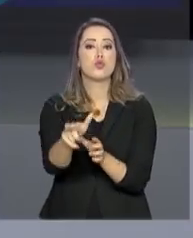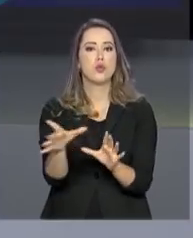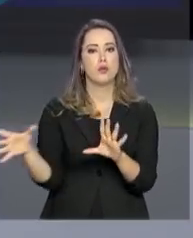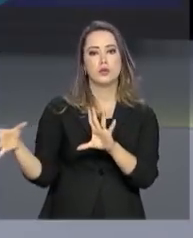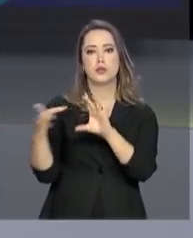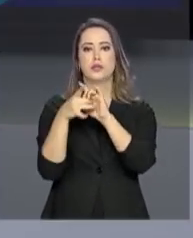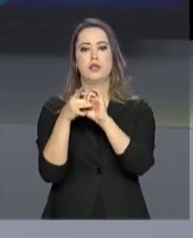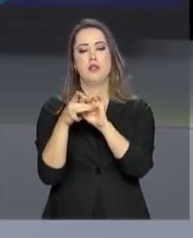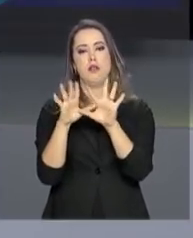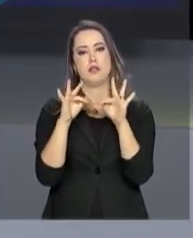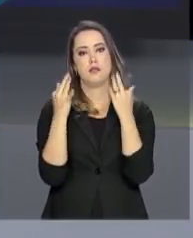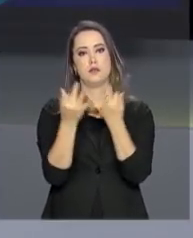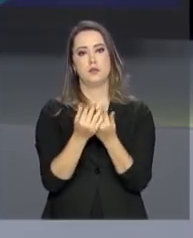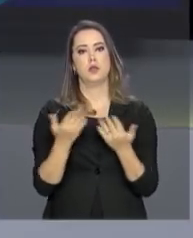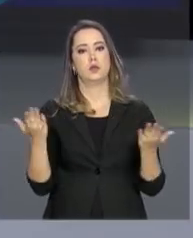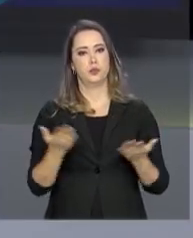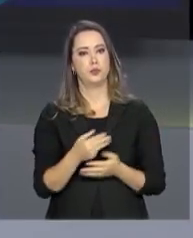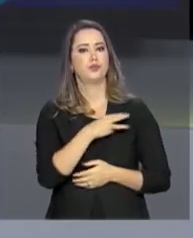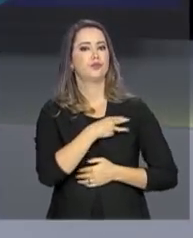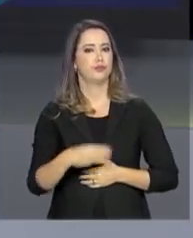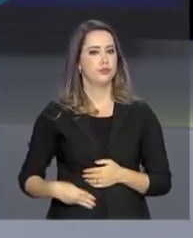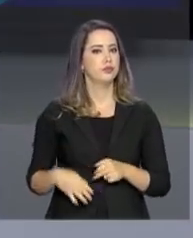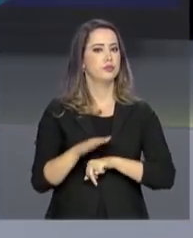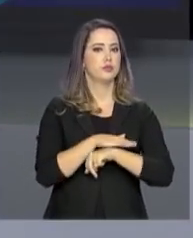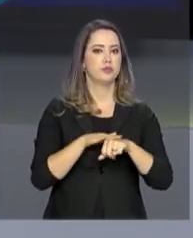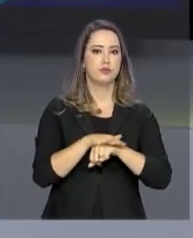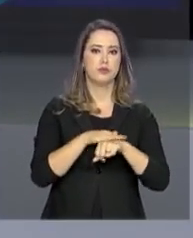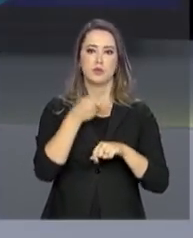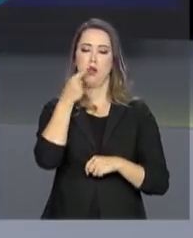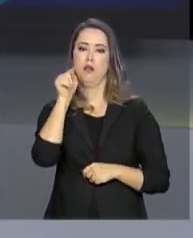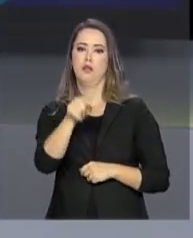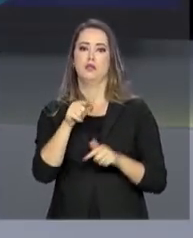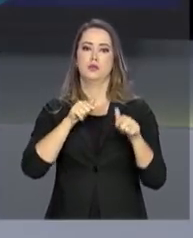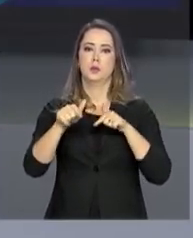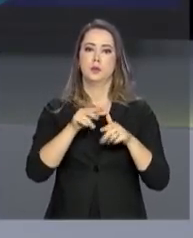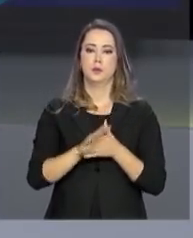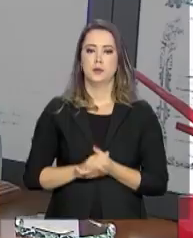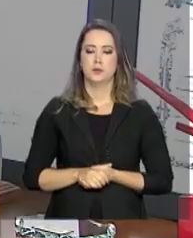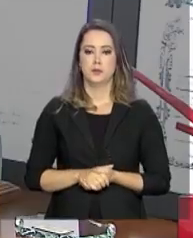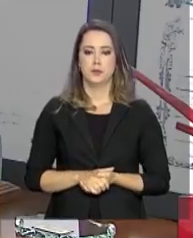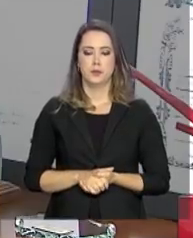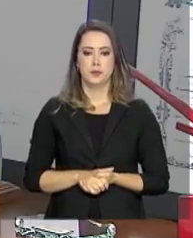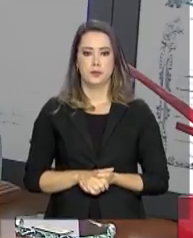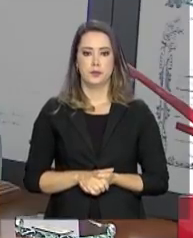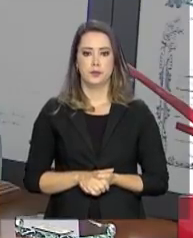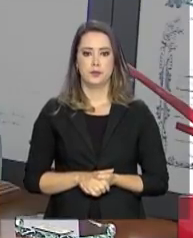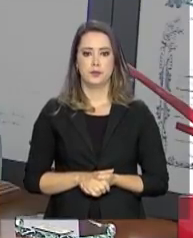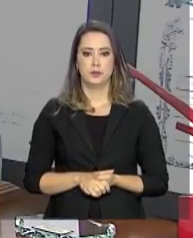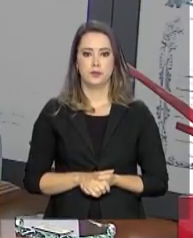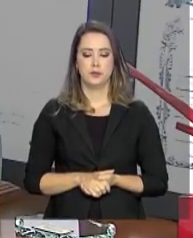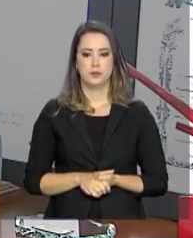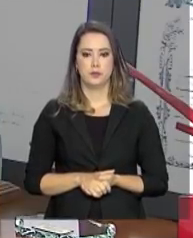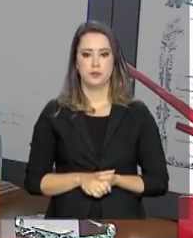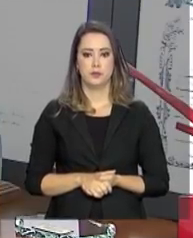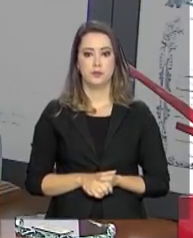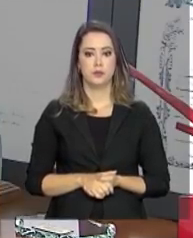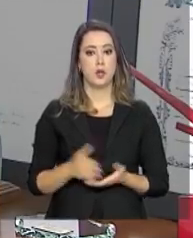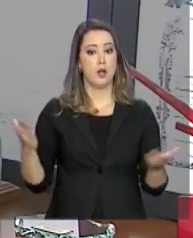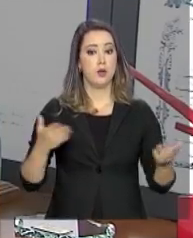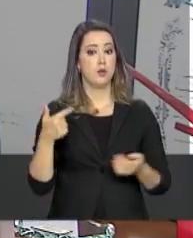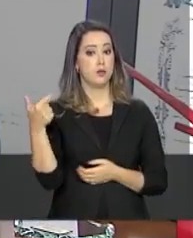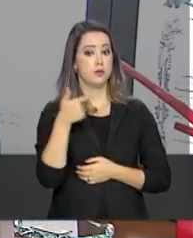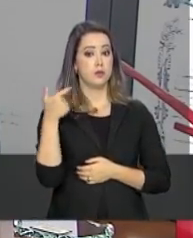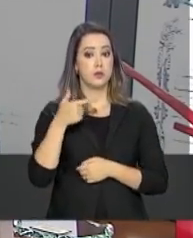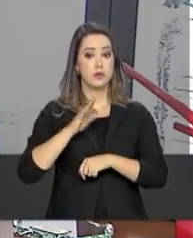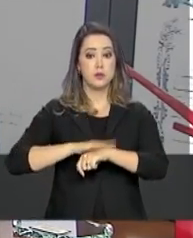ministro conversou com exclusividade com a nossa equipe falando sobre este trabalho nessa segunda etapa nós